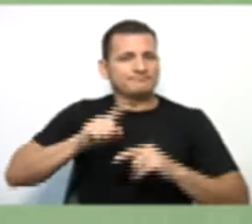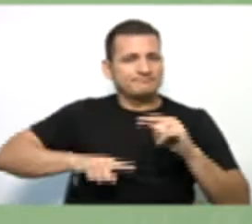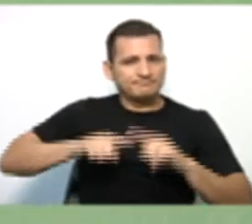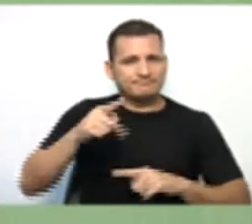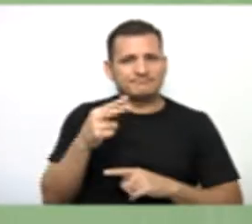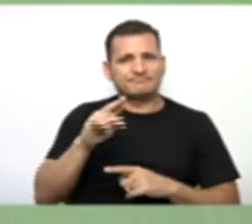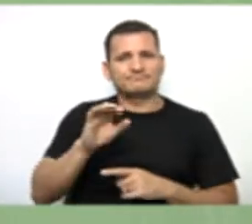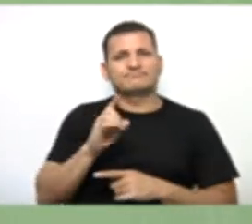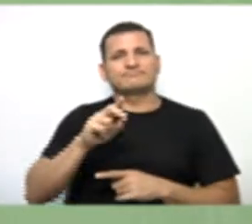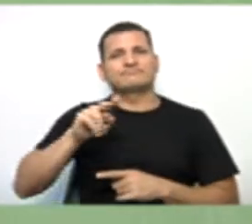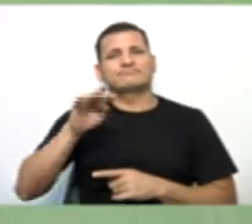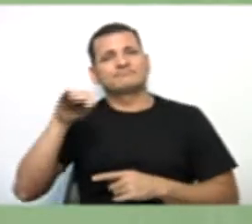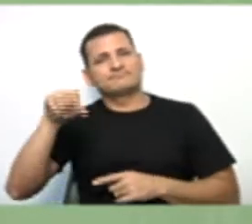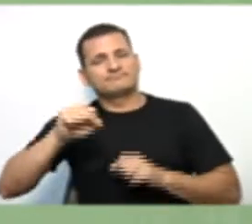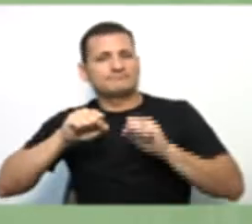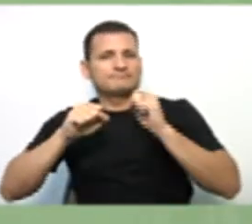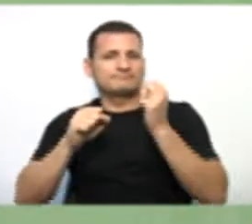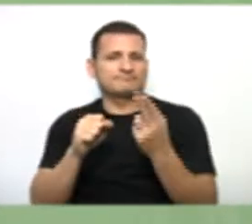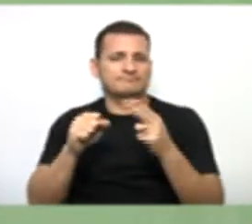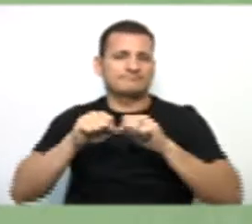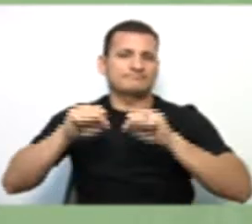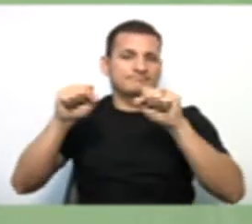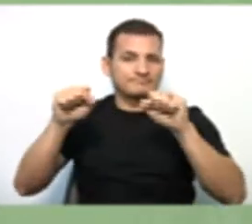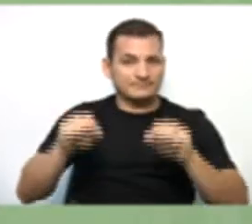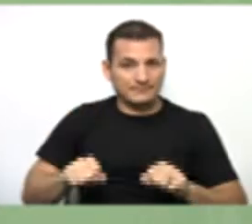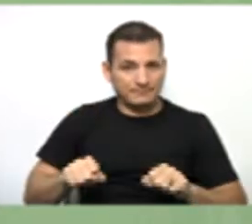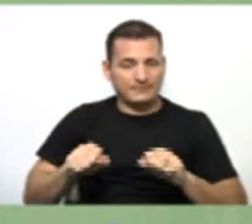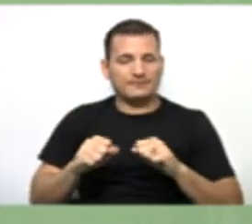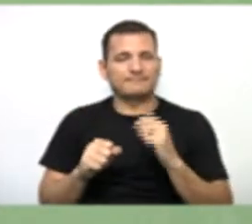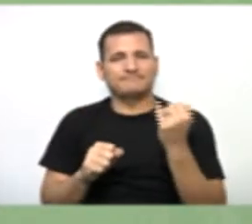produtos ou sistemas. É importante também